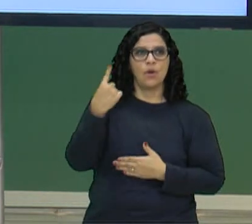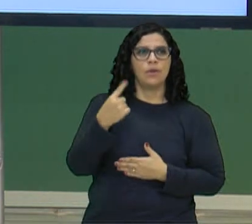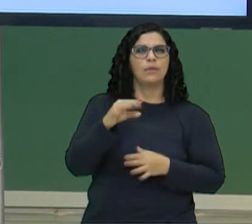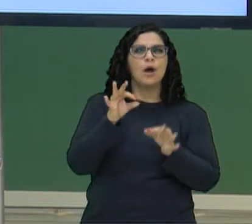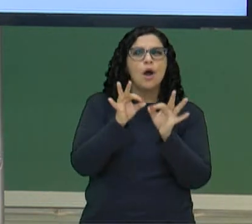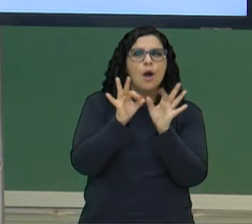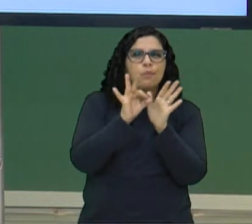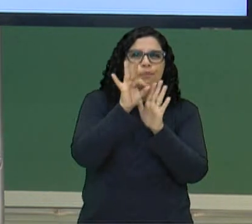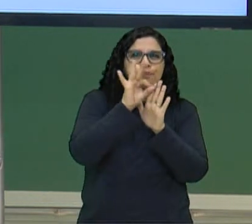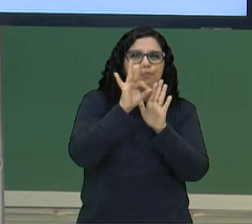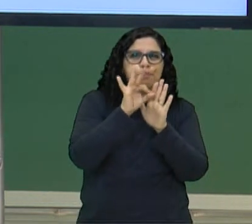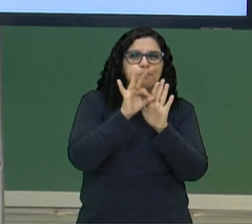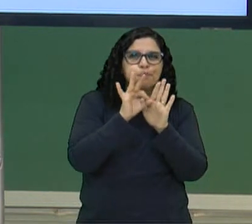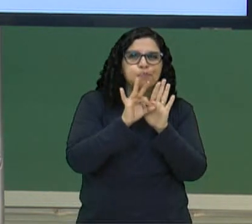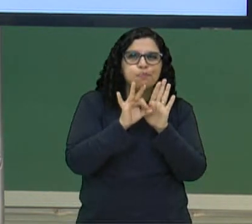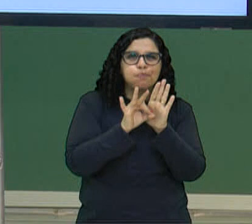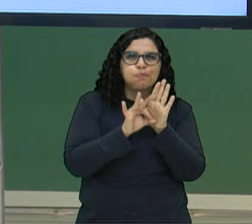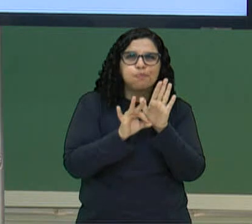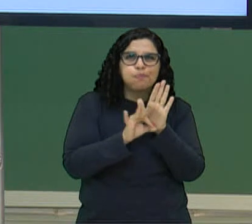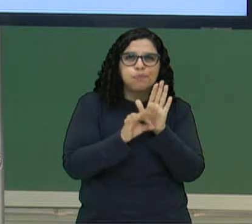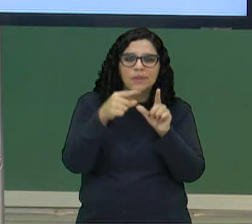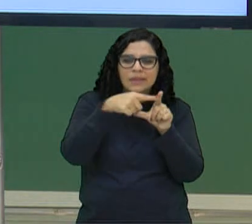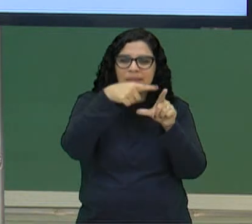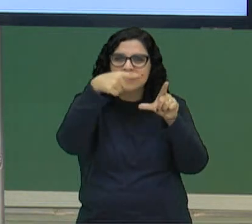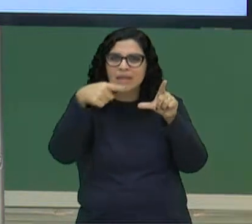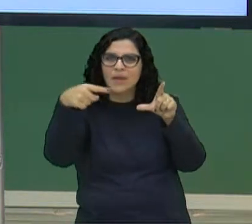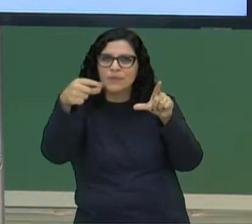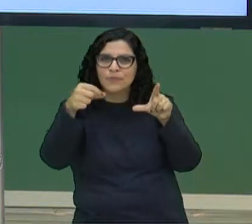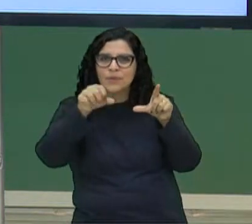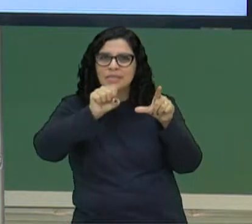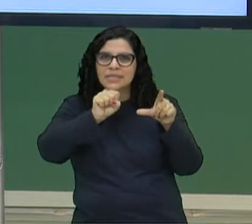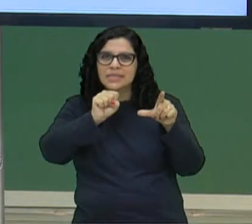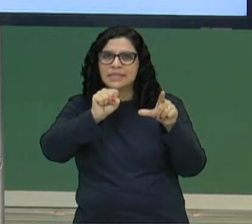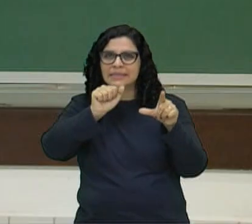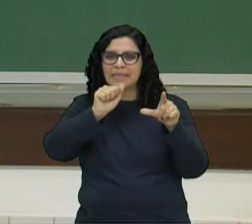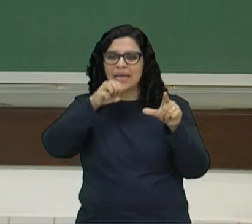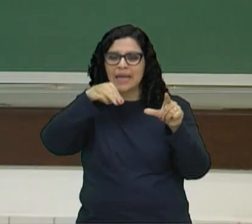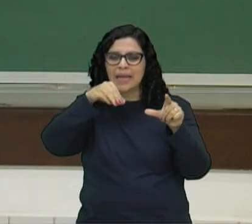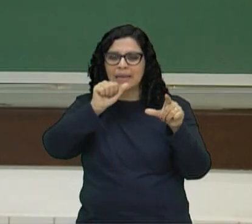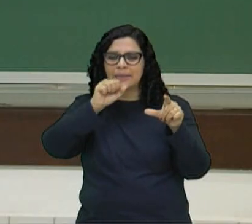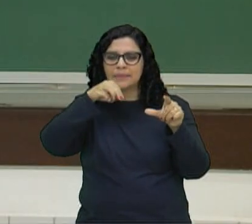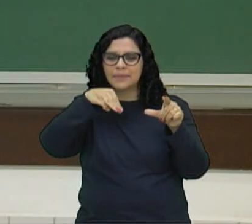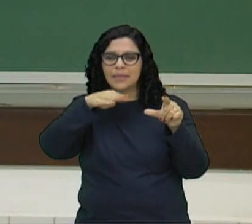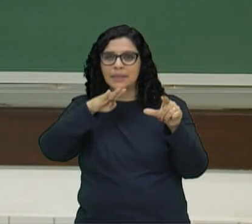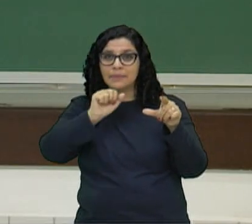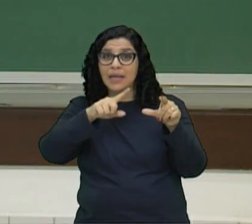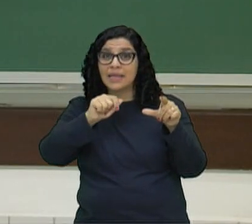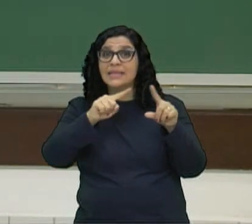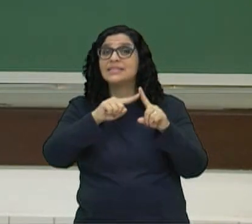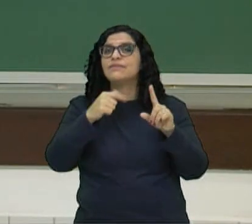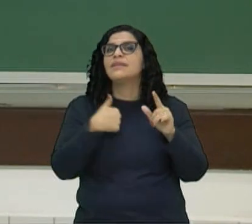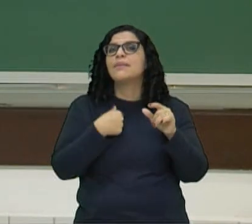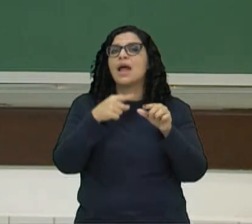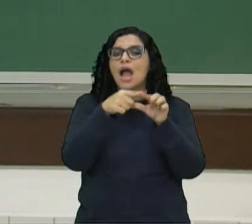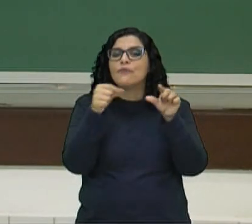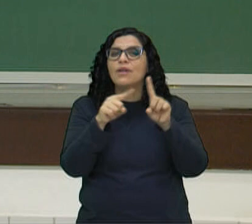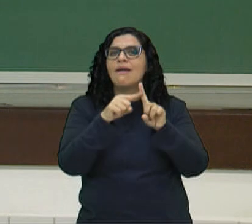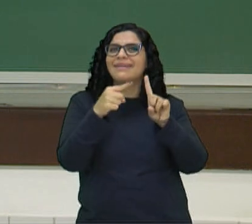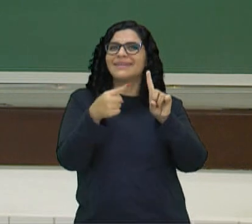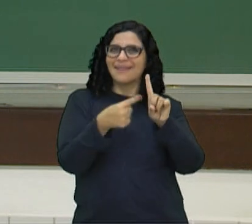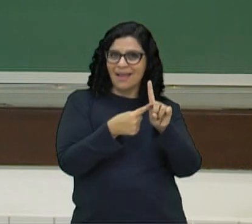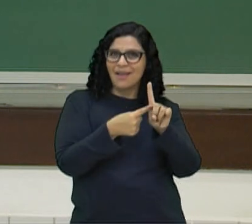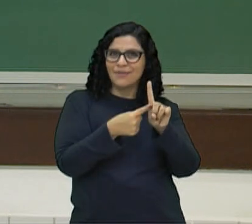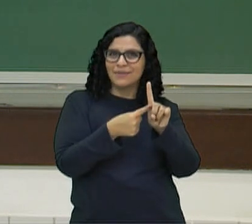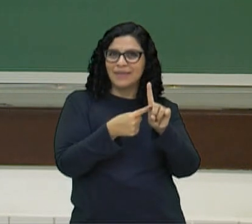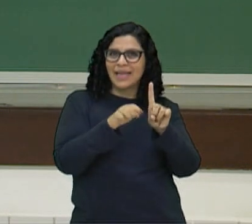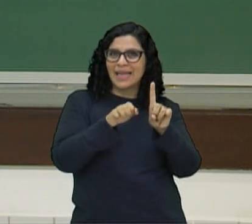já viram isso aqui numa samambaia? Essas pintinhas? Se você viu essas pintinhas, ela estava grávida. Ali estão os esporos,